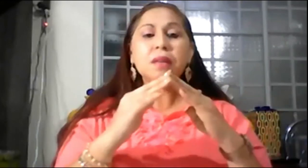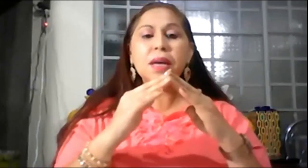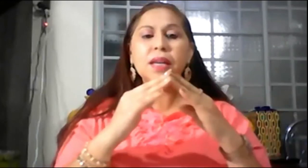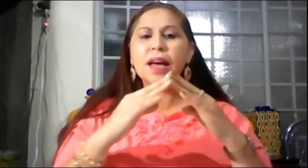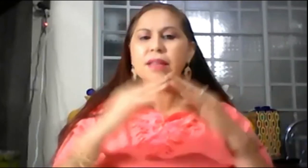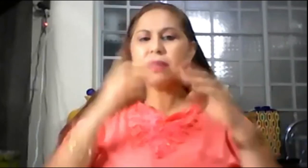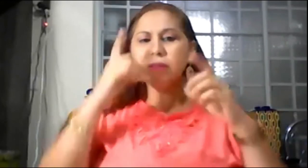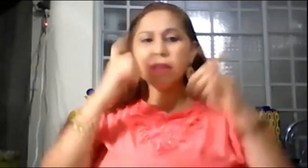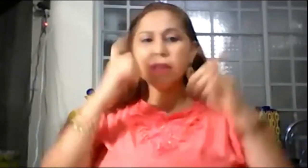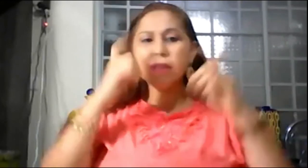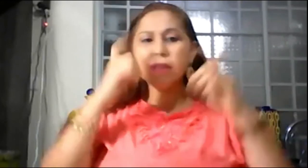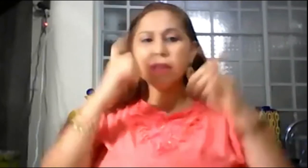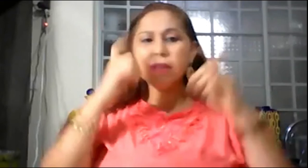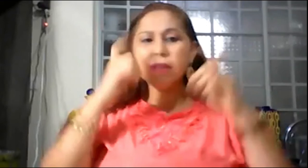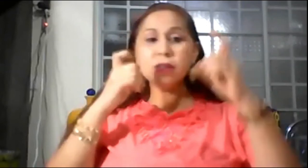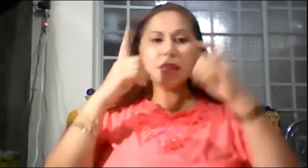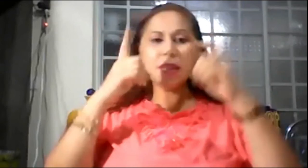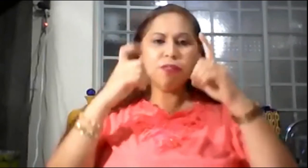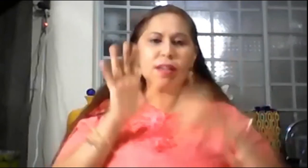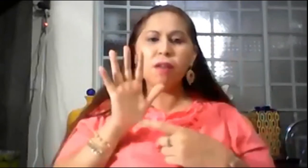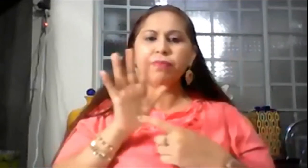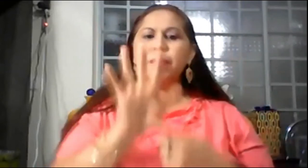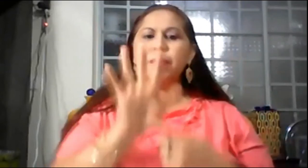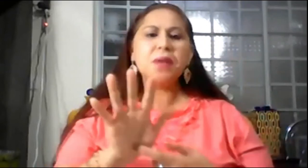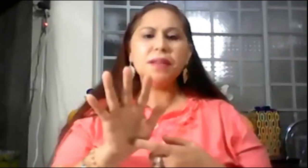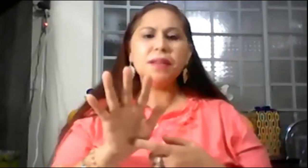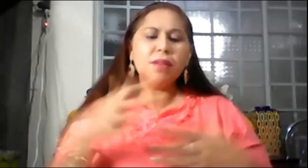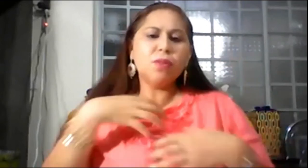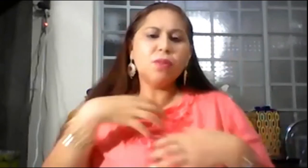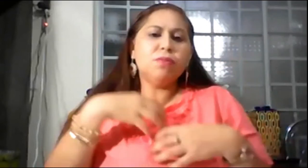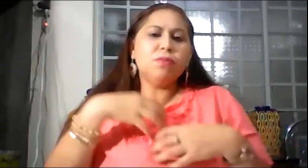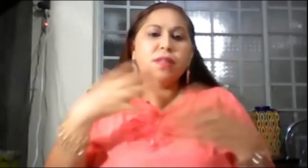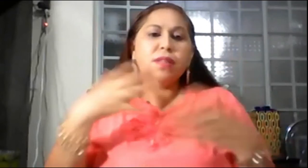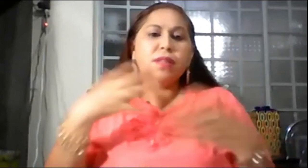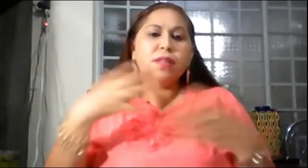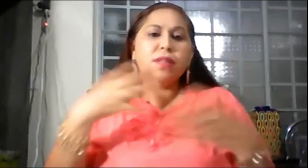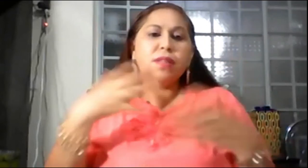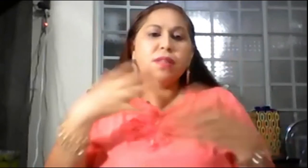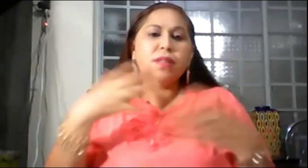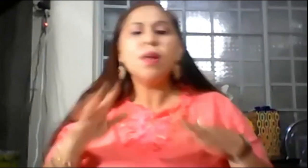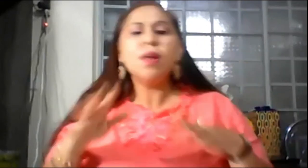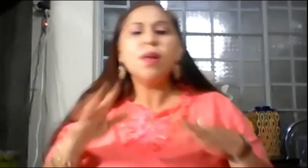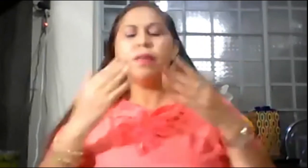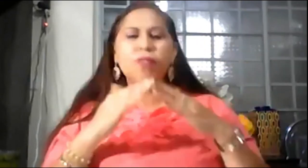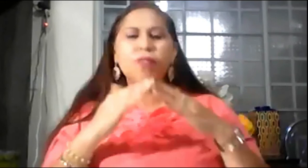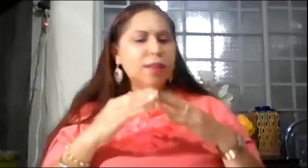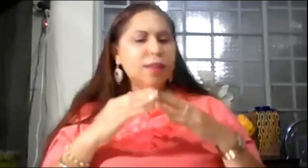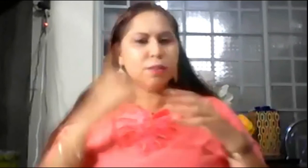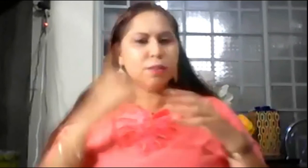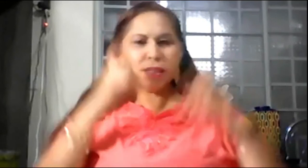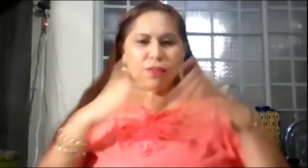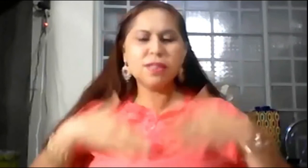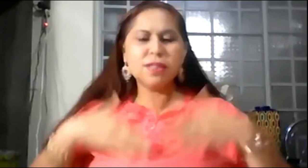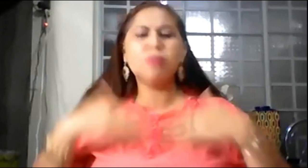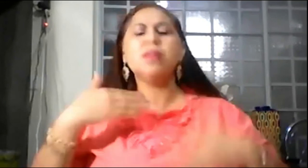Também casa não tem expressão facial, porque ela não demonstra um sentimento, um espanto, algo, não vai ter